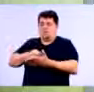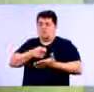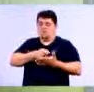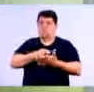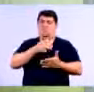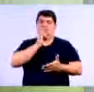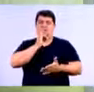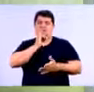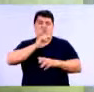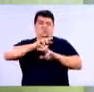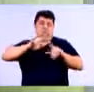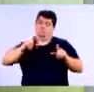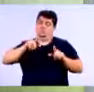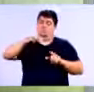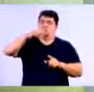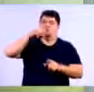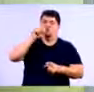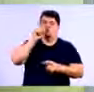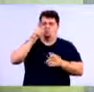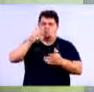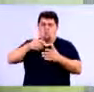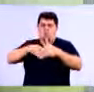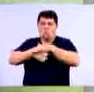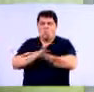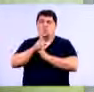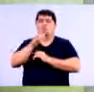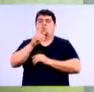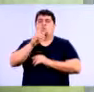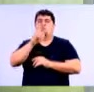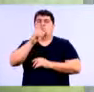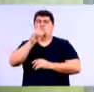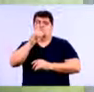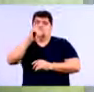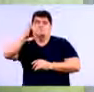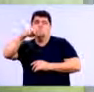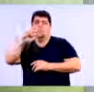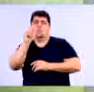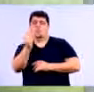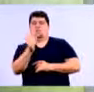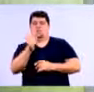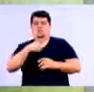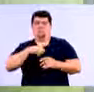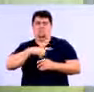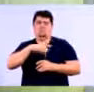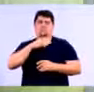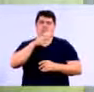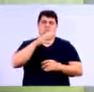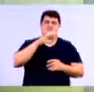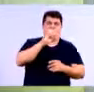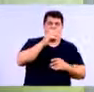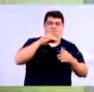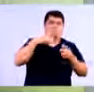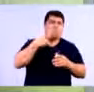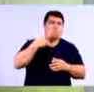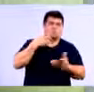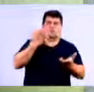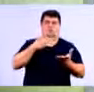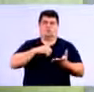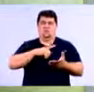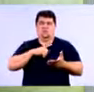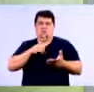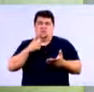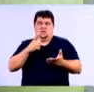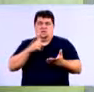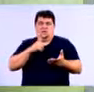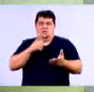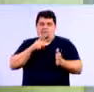virou cliente e investidor. Então você parou de pagar tarifa, exemplo, na conta corrente. Então se a tarifa for 48, 50 reais, você economizou em média